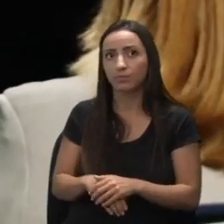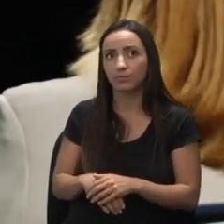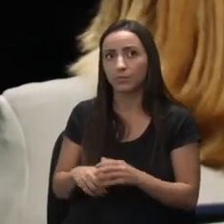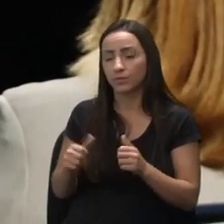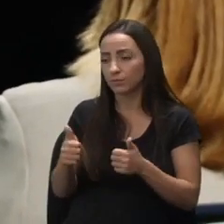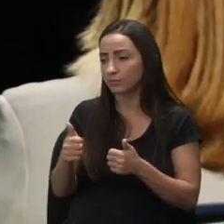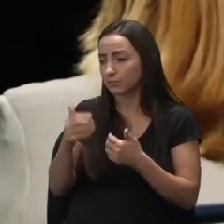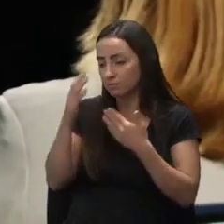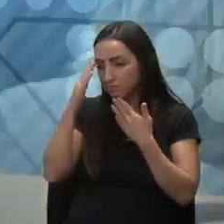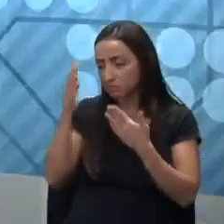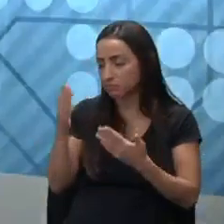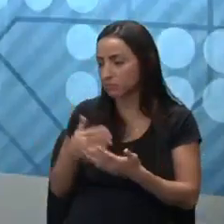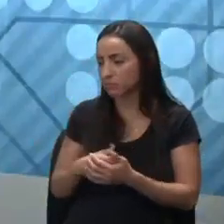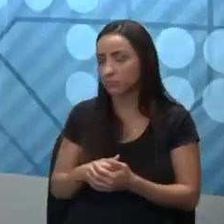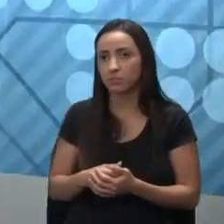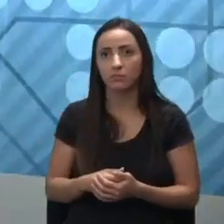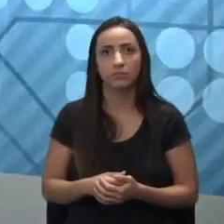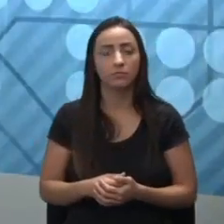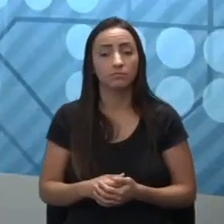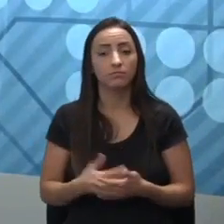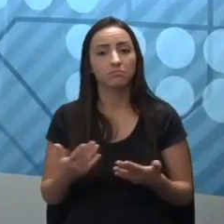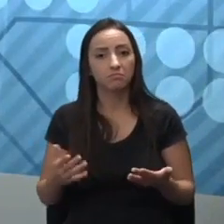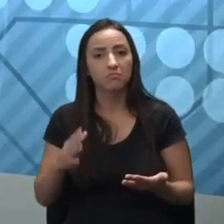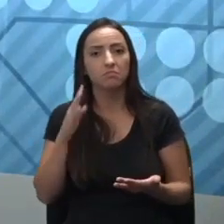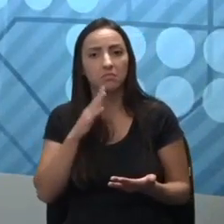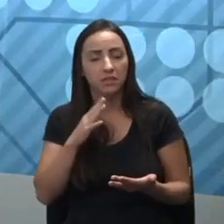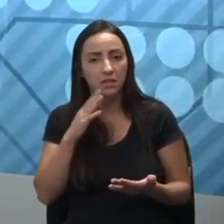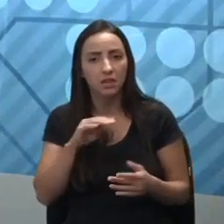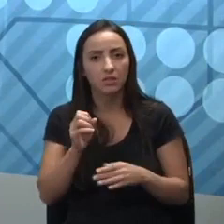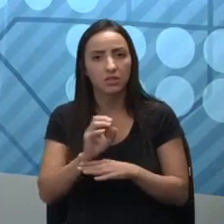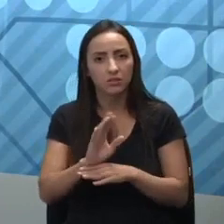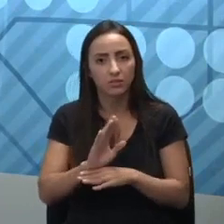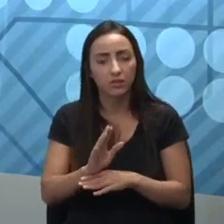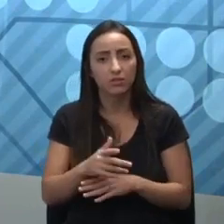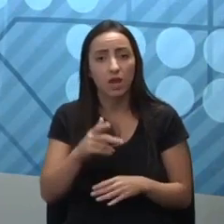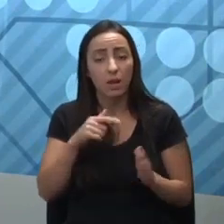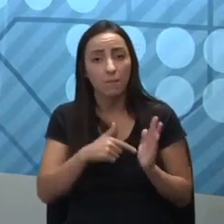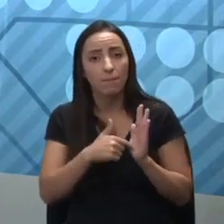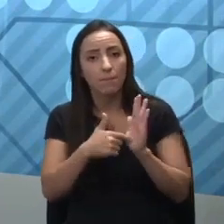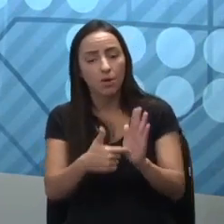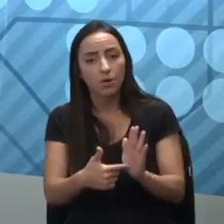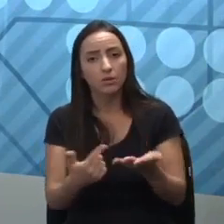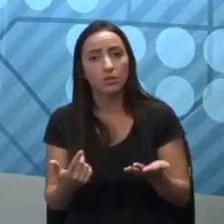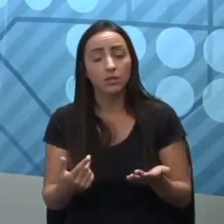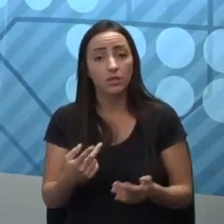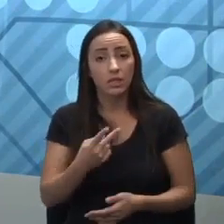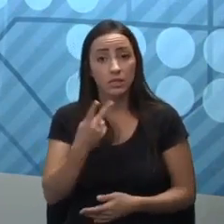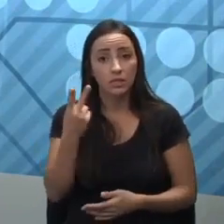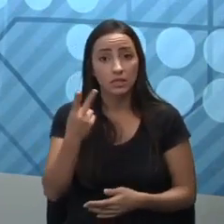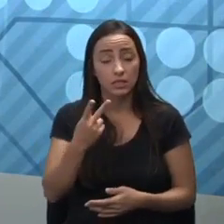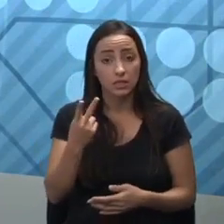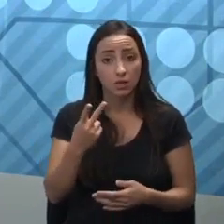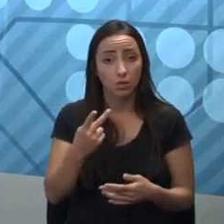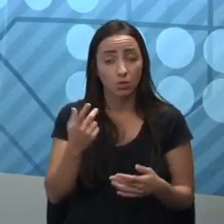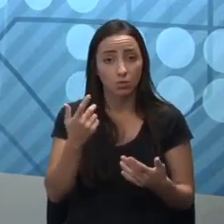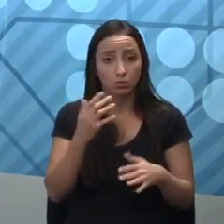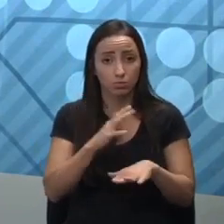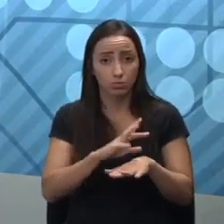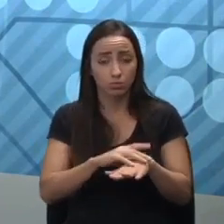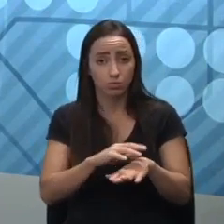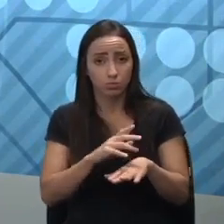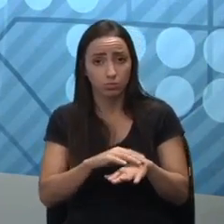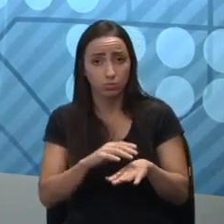nosso papo. Bem interessante esse vídeo, né? E ela mostra aí que a segunda causa de afastamento